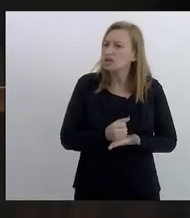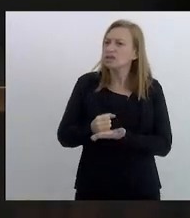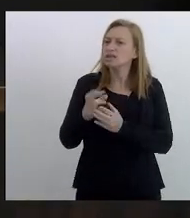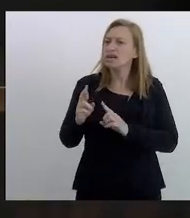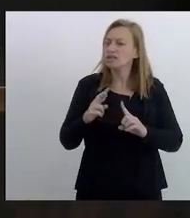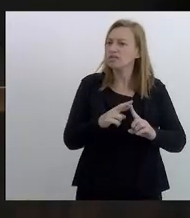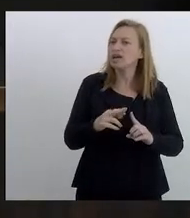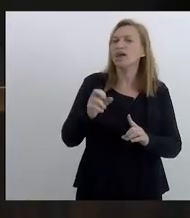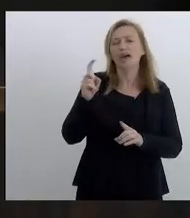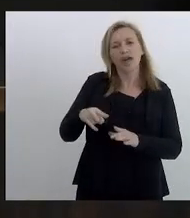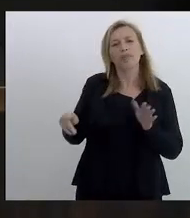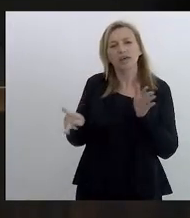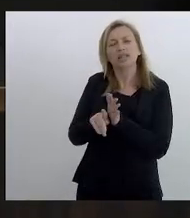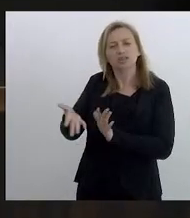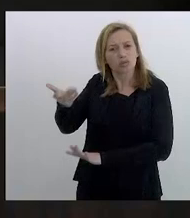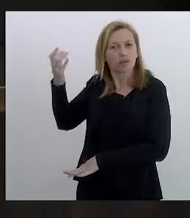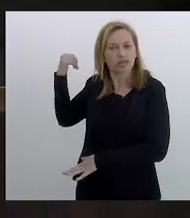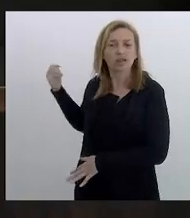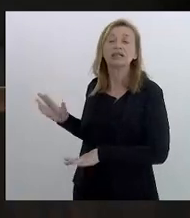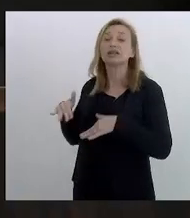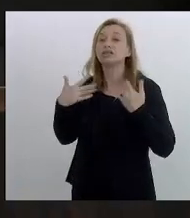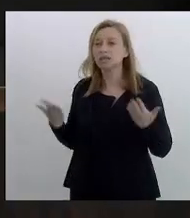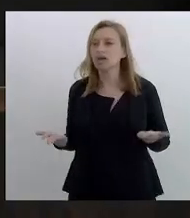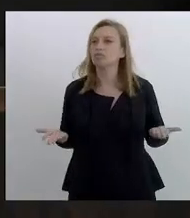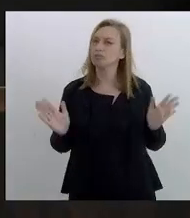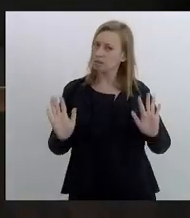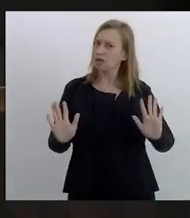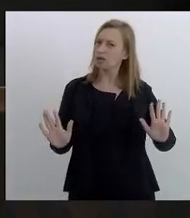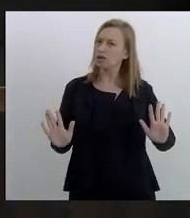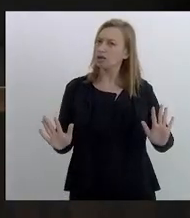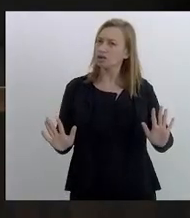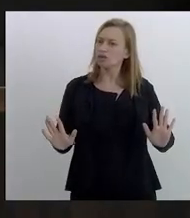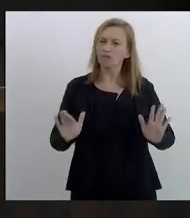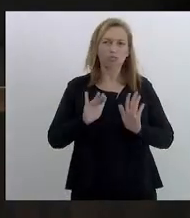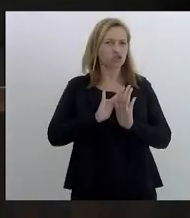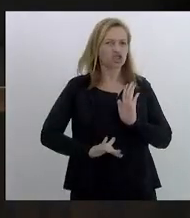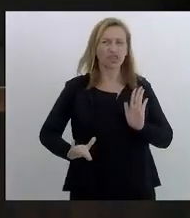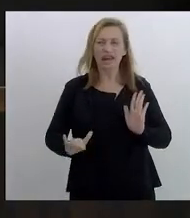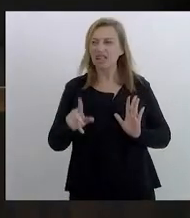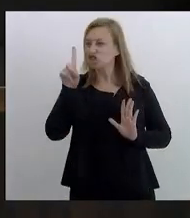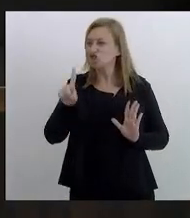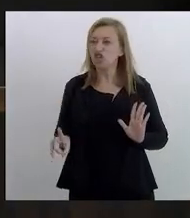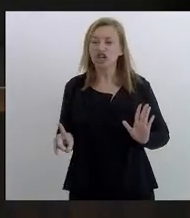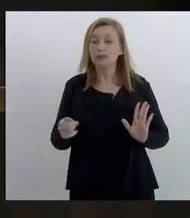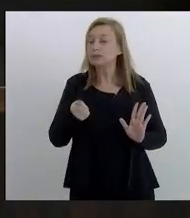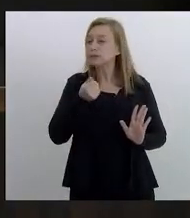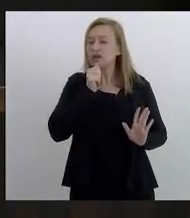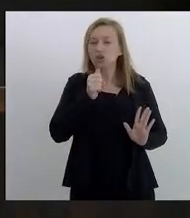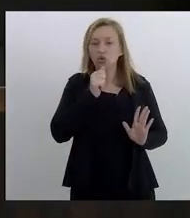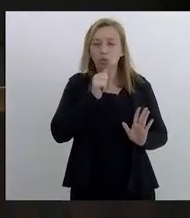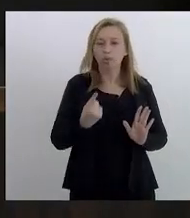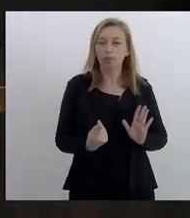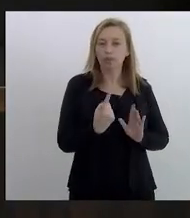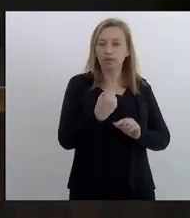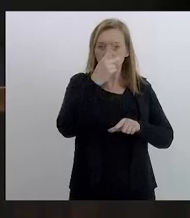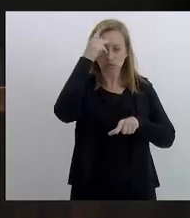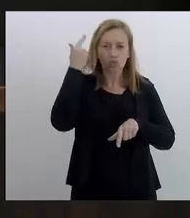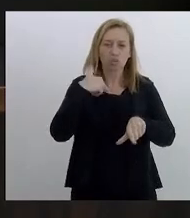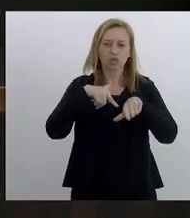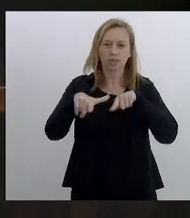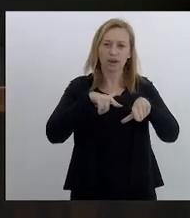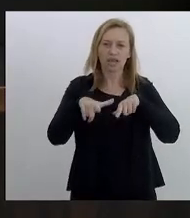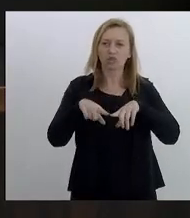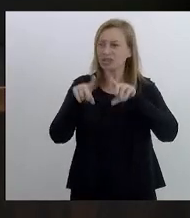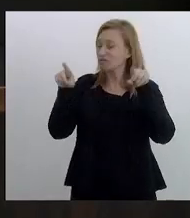do passado. Então, alto lá, nós não vamos tirar direito de nenhum trabalhador, nenhum